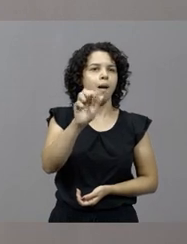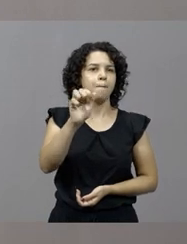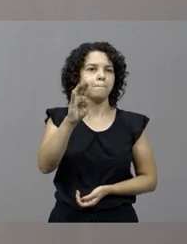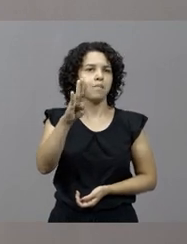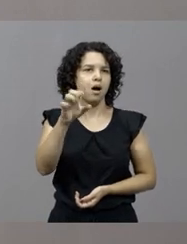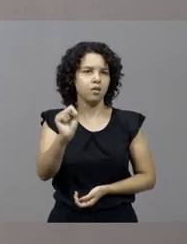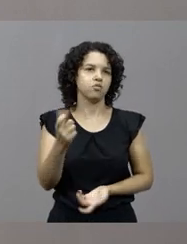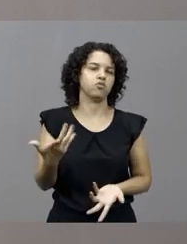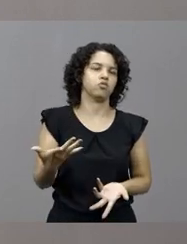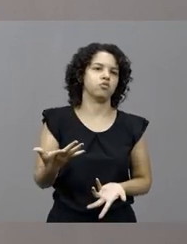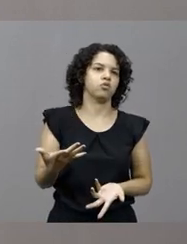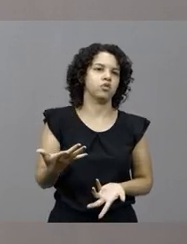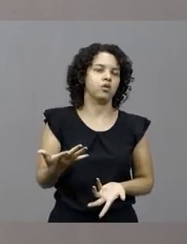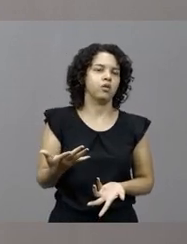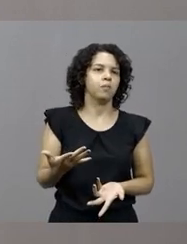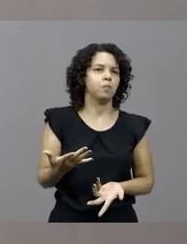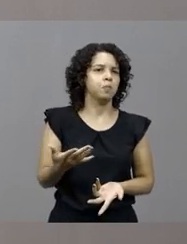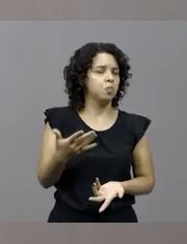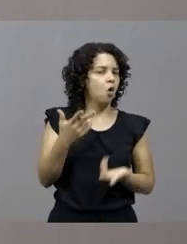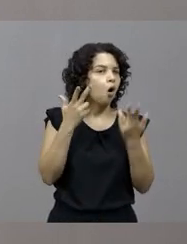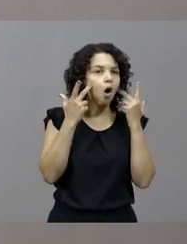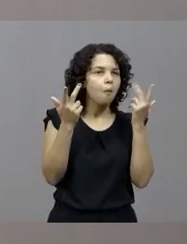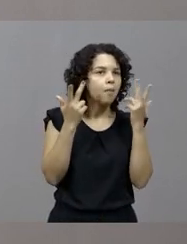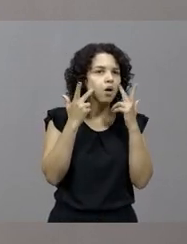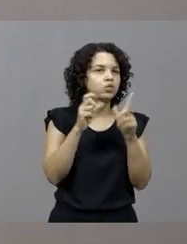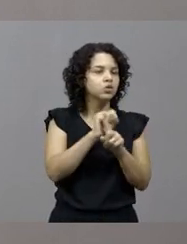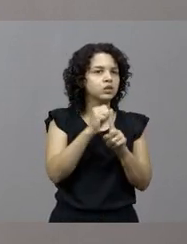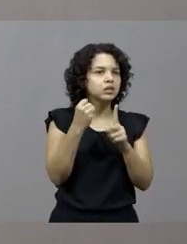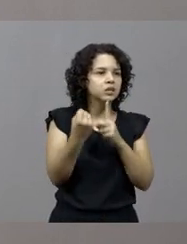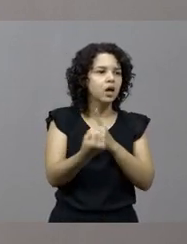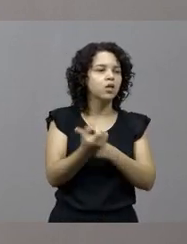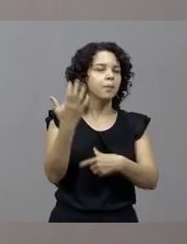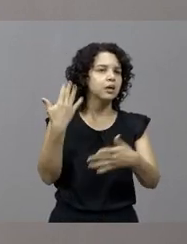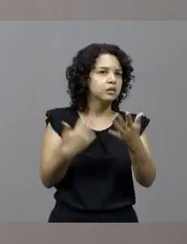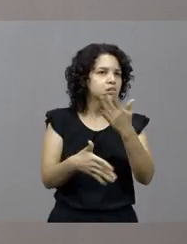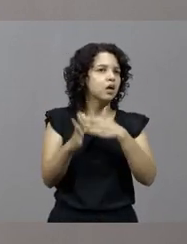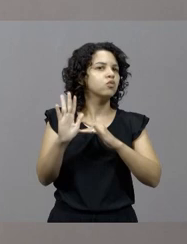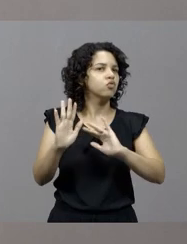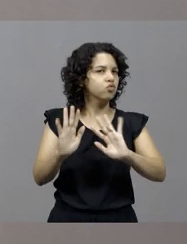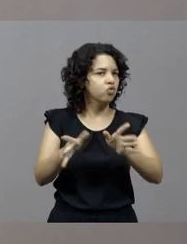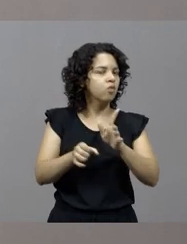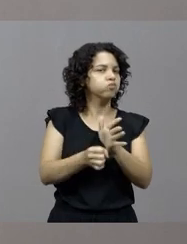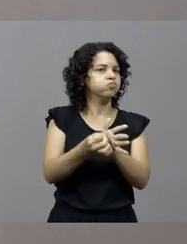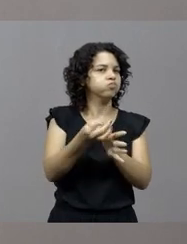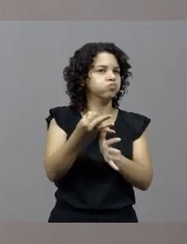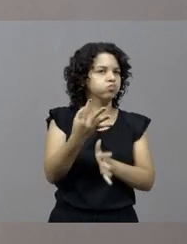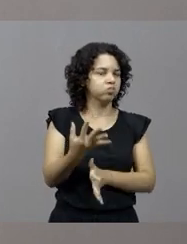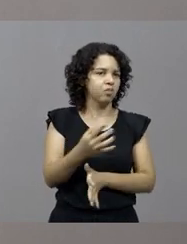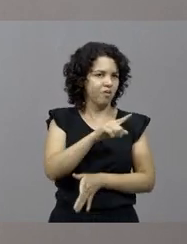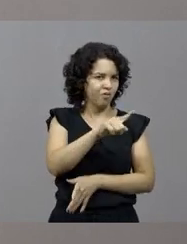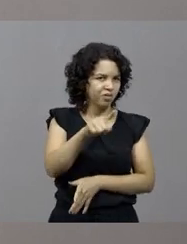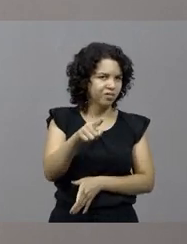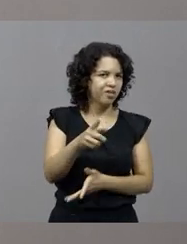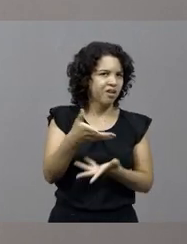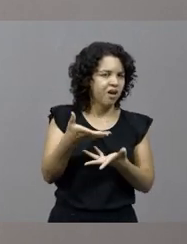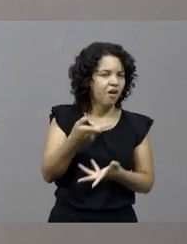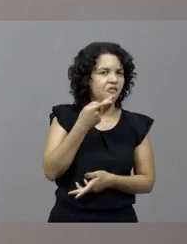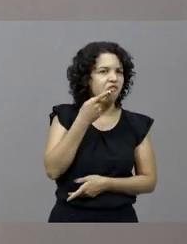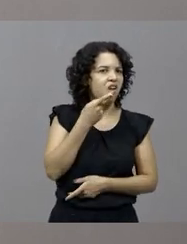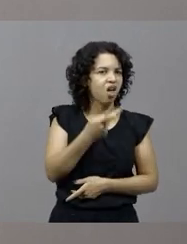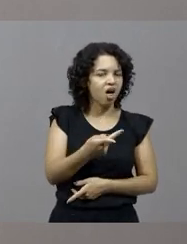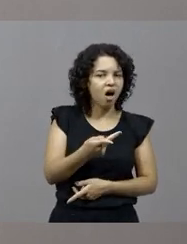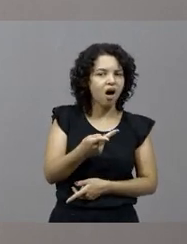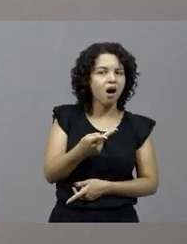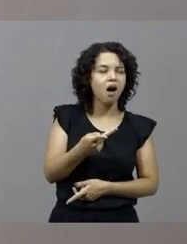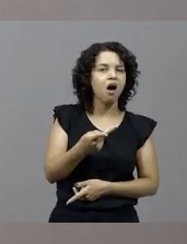Façam isso. Normal, na sociedade isso já aconteceu outras vezes. Mas não ousem falar de um homem bom